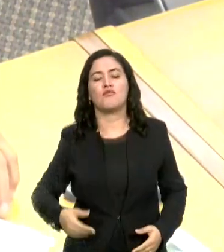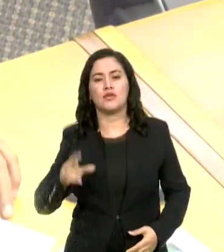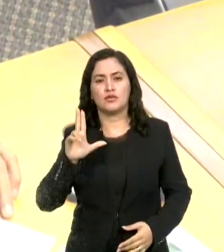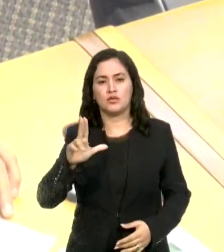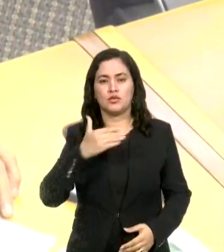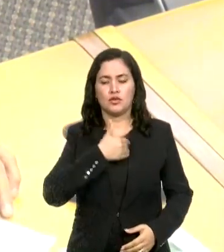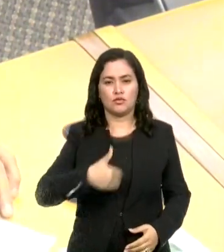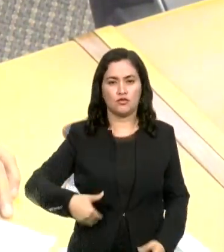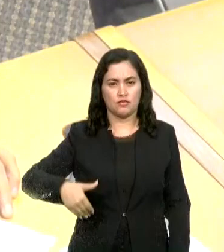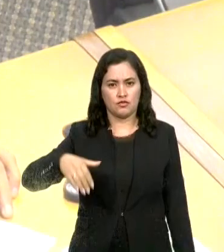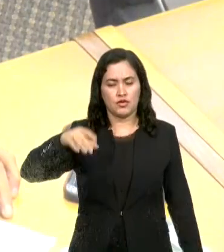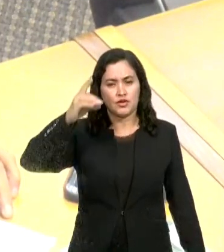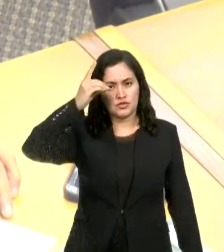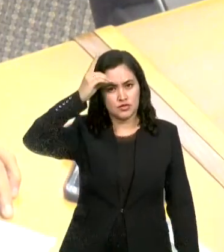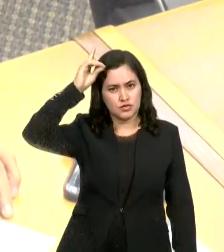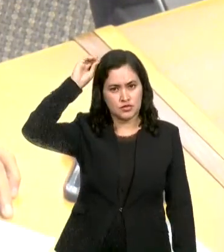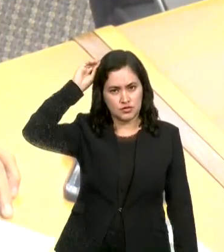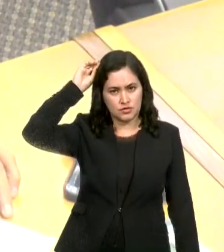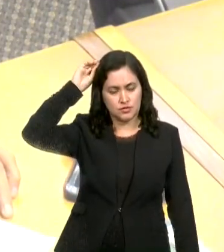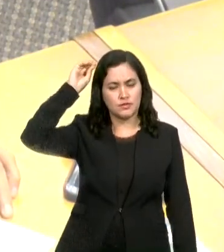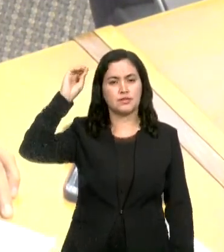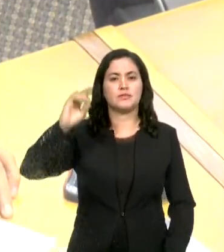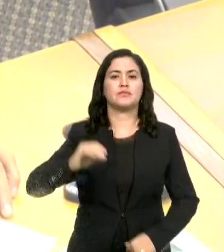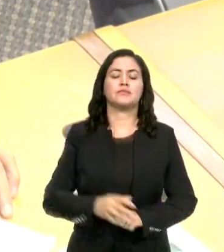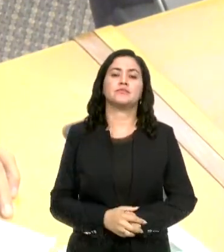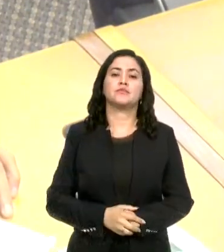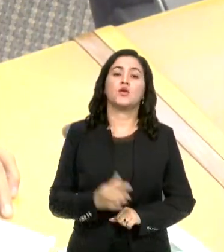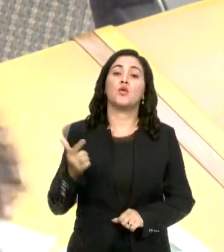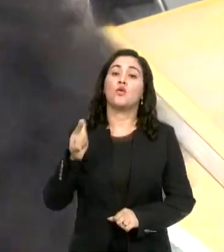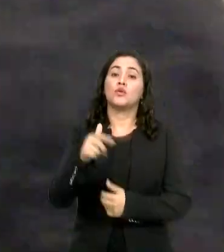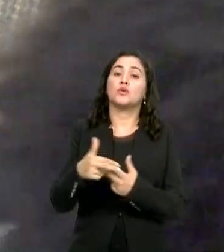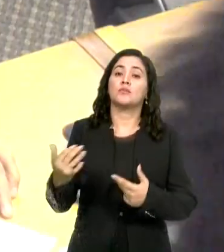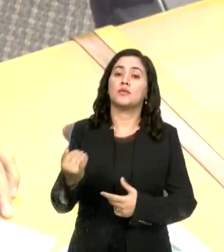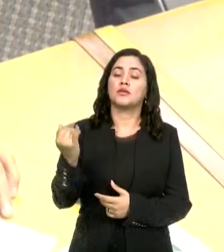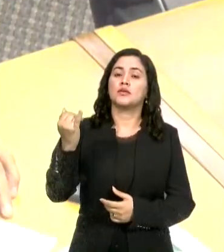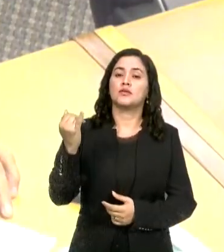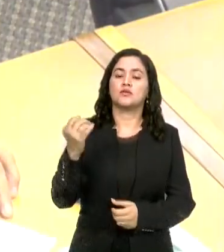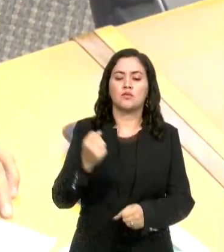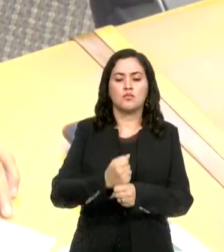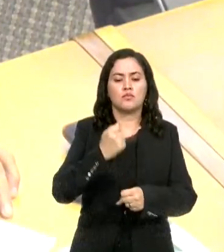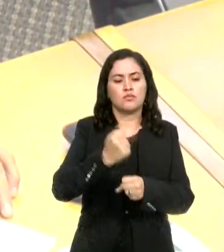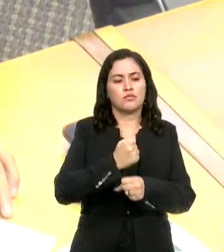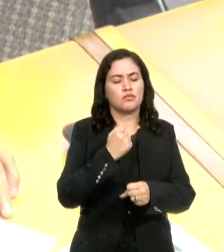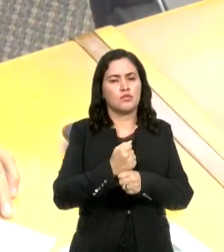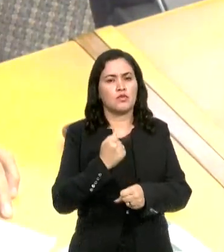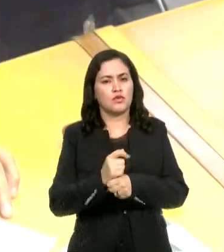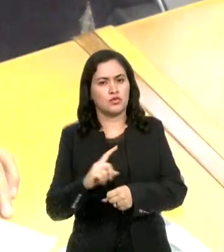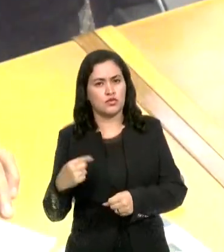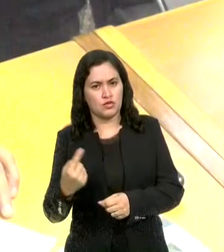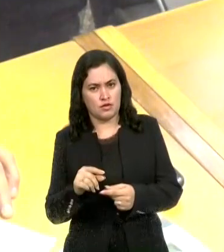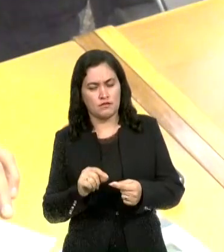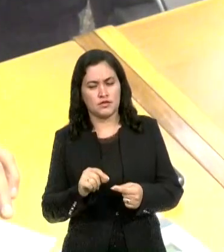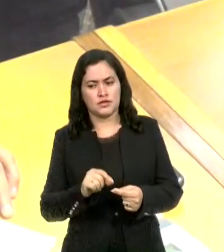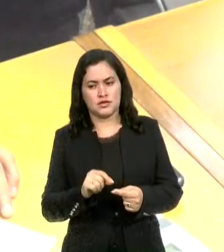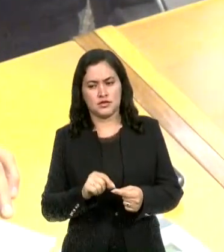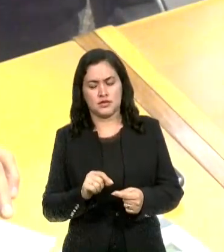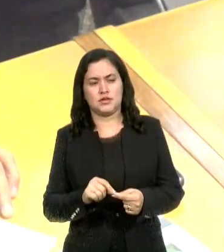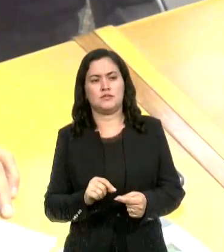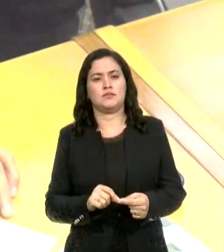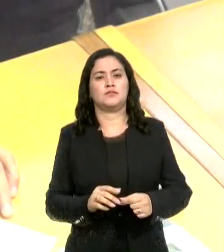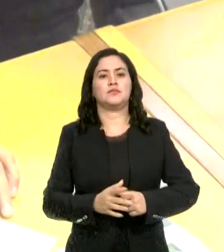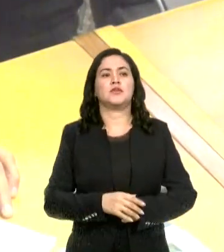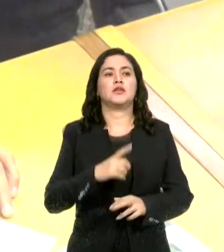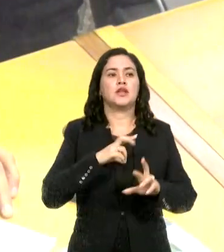Dilma. Outra coisa importante, as obras que nós fizemos, inclusive audiências aqui,